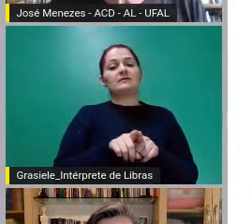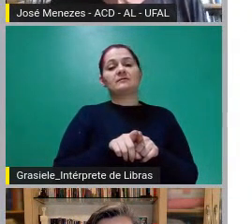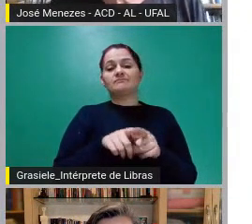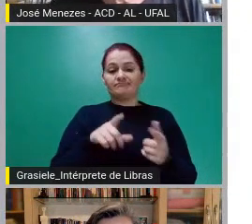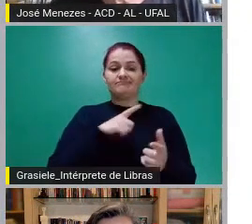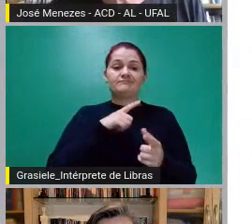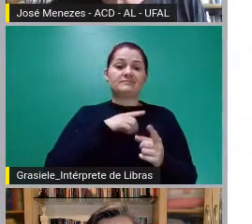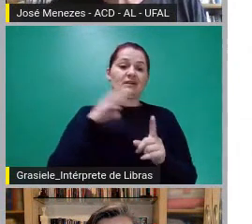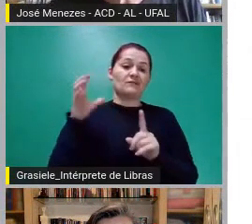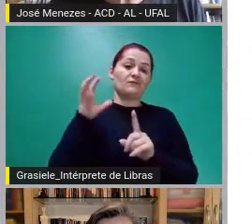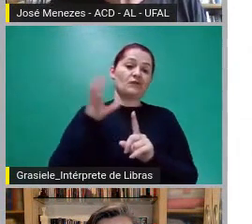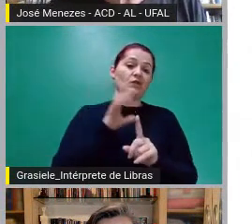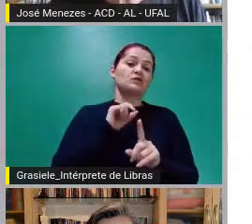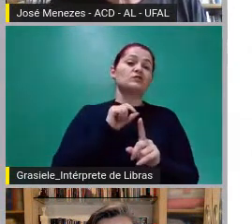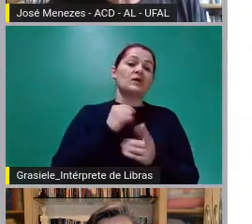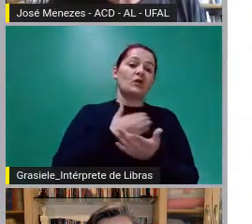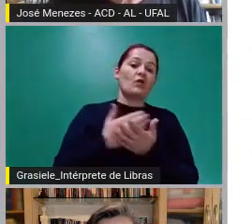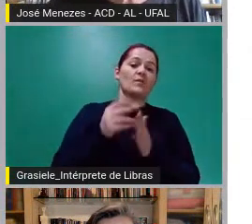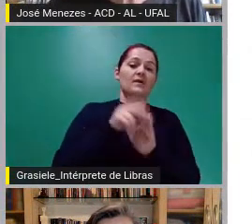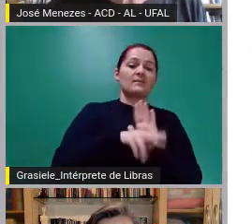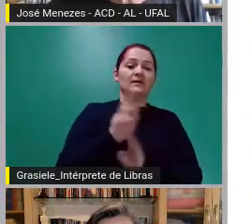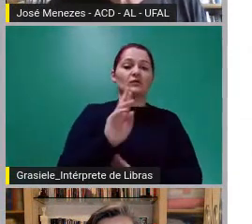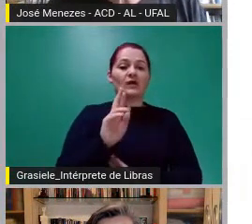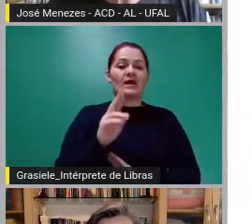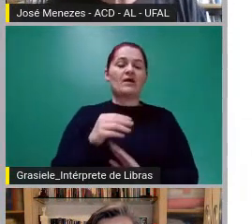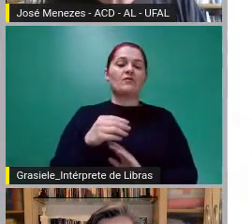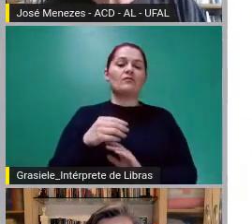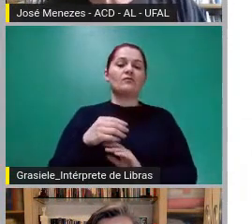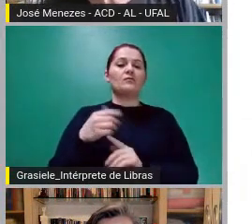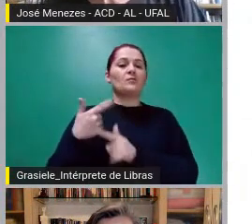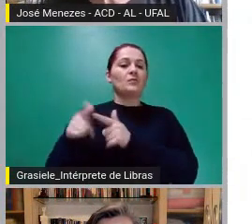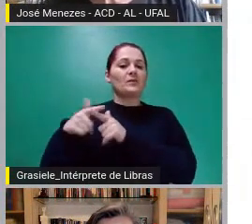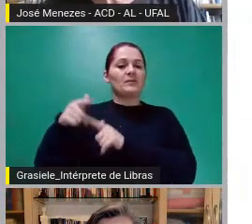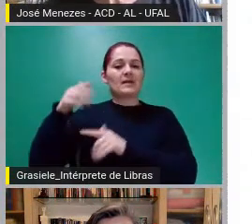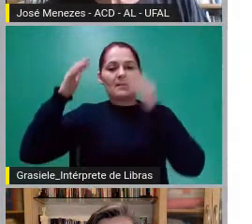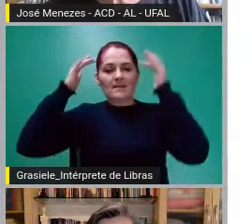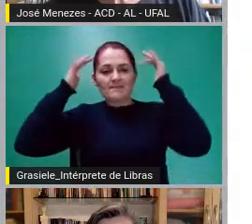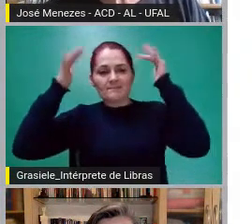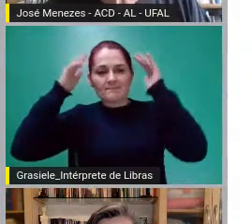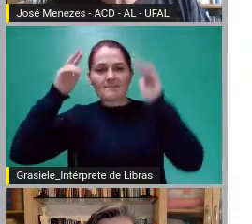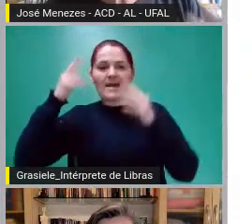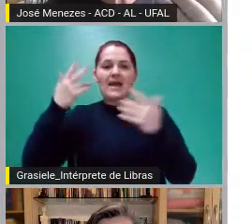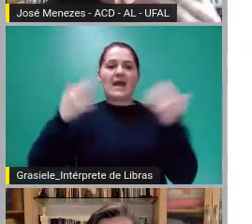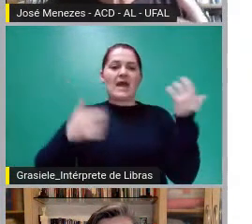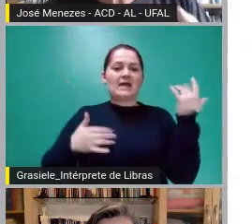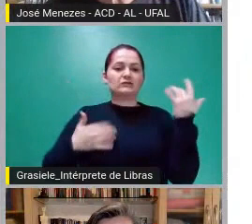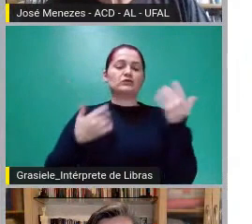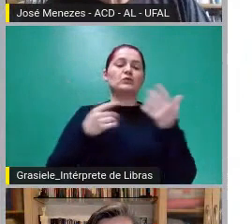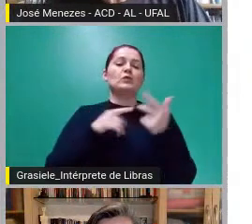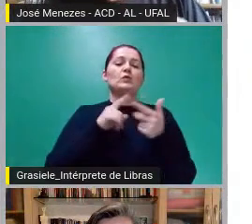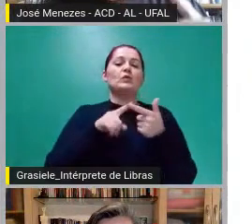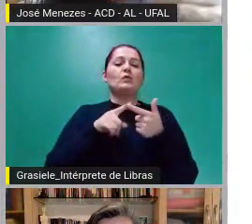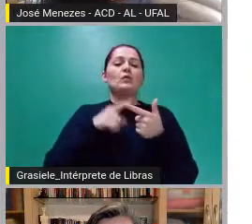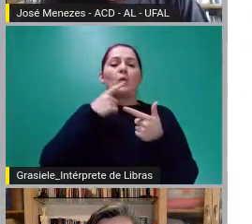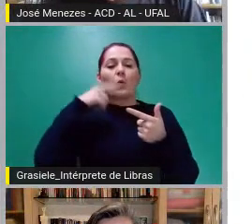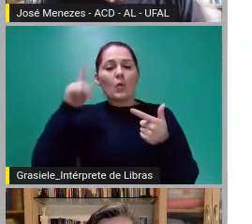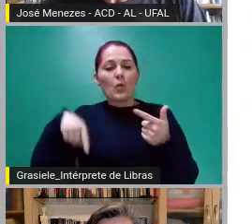pela crise, a crise asiática, a crise russa, e em seguida, o que nós vamos ter? Nós vamos ter